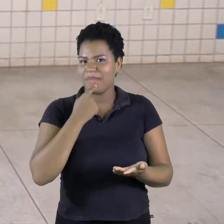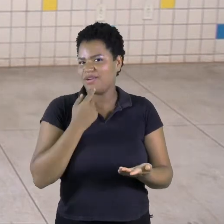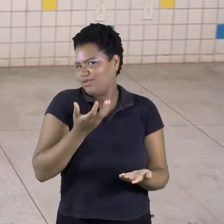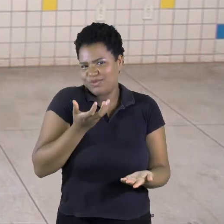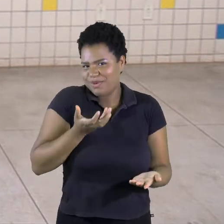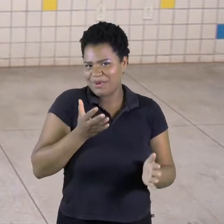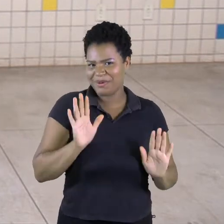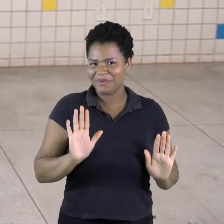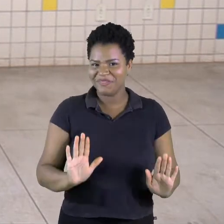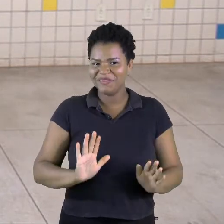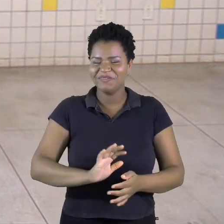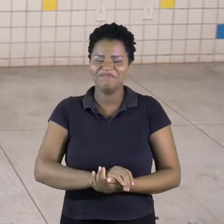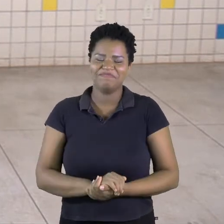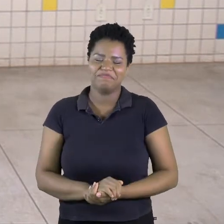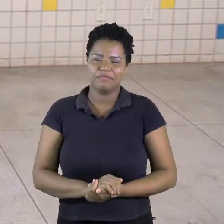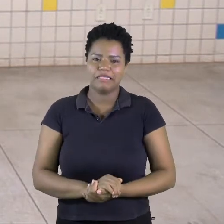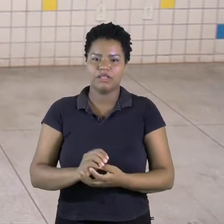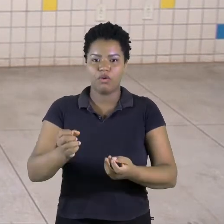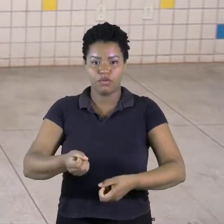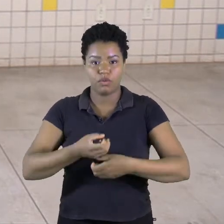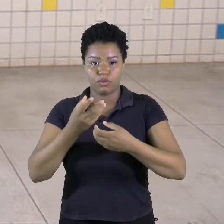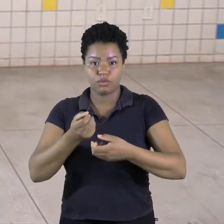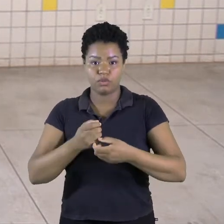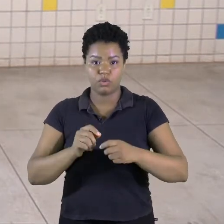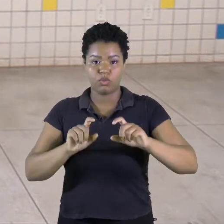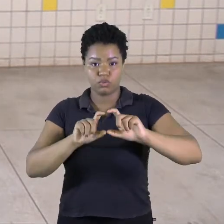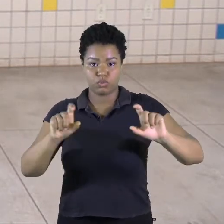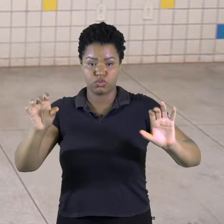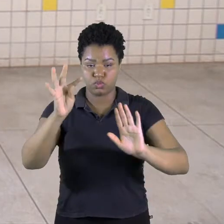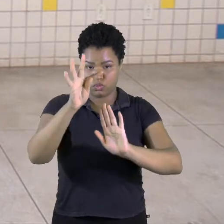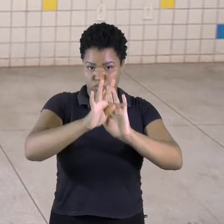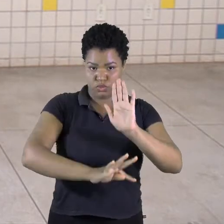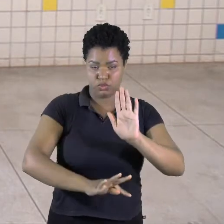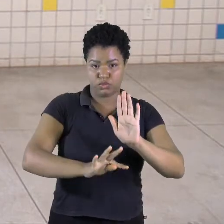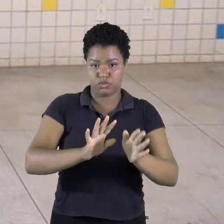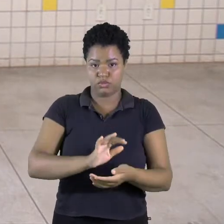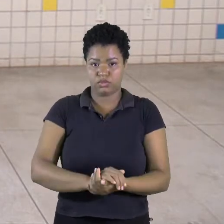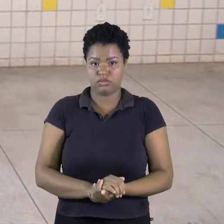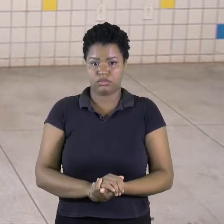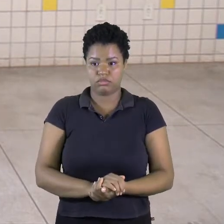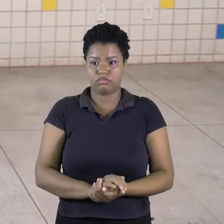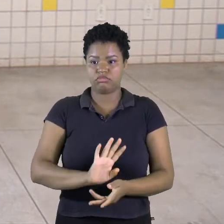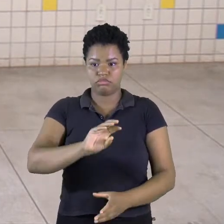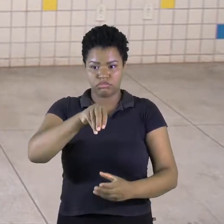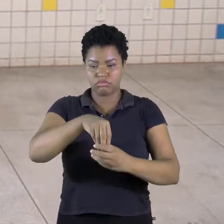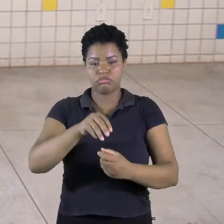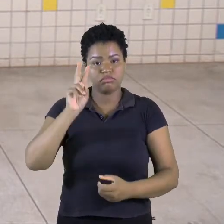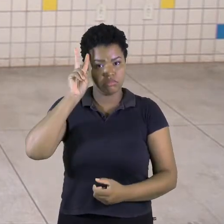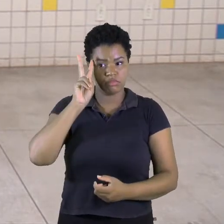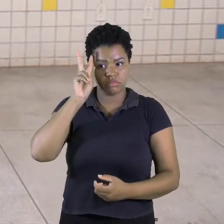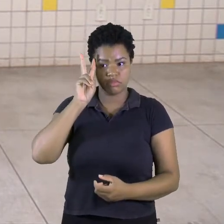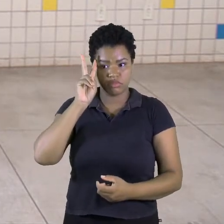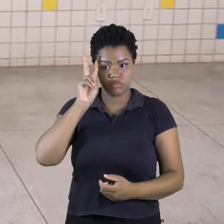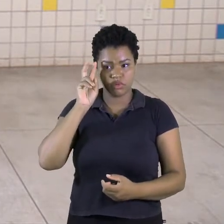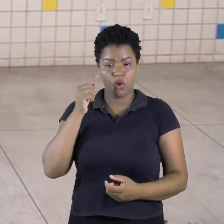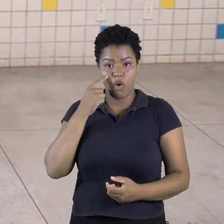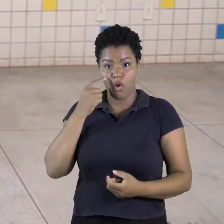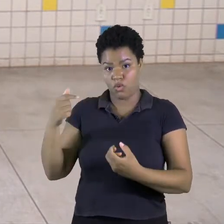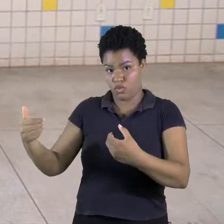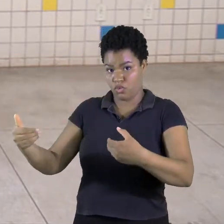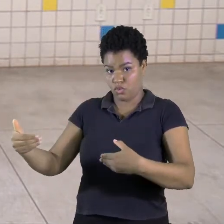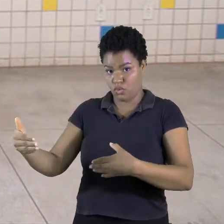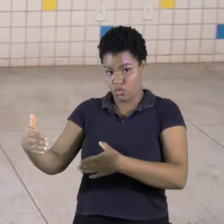olha só, eu vou contar um fragmento de um texto. Ele está nessa história, olha só, da nossa caixinha